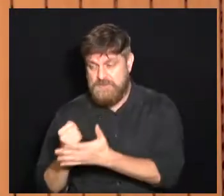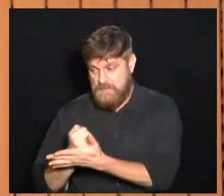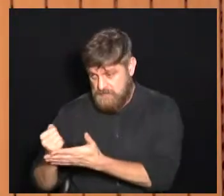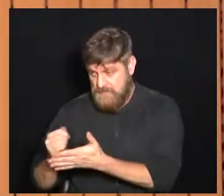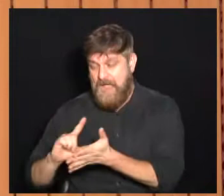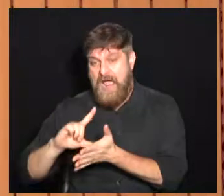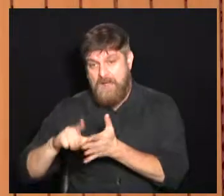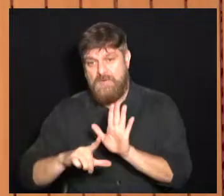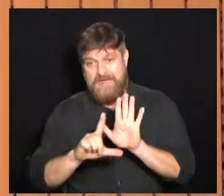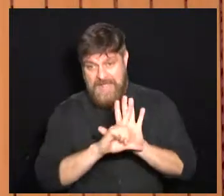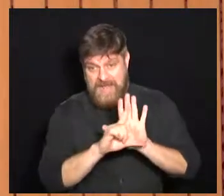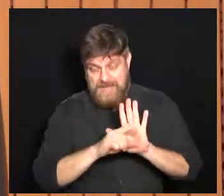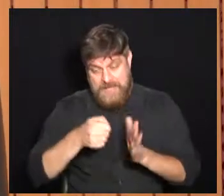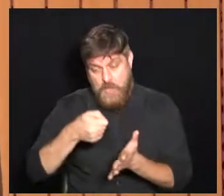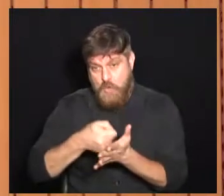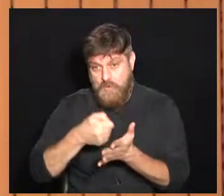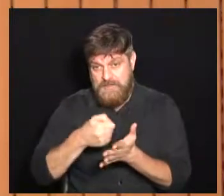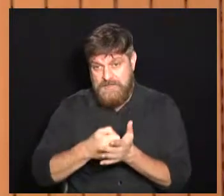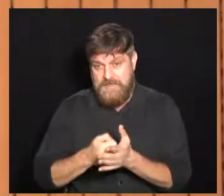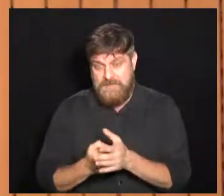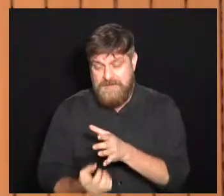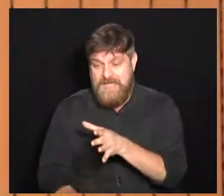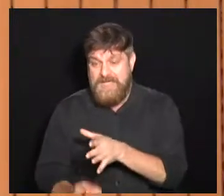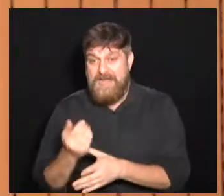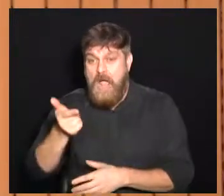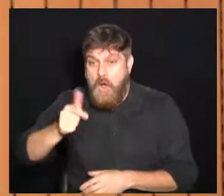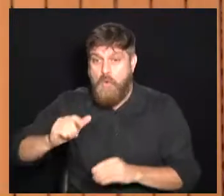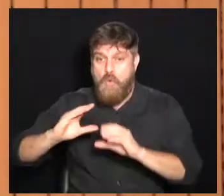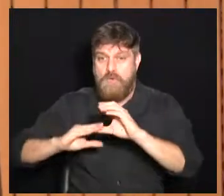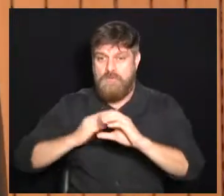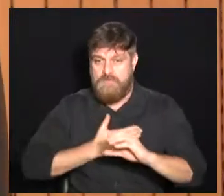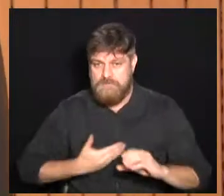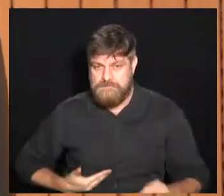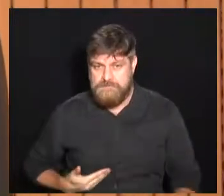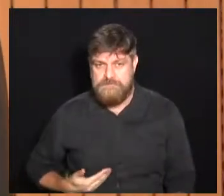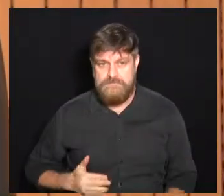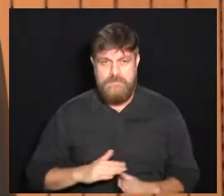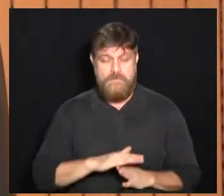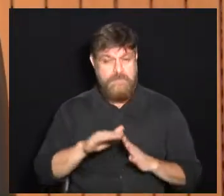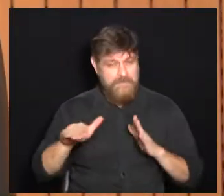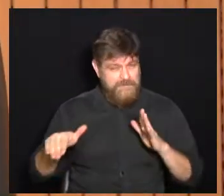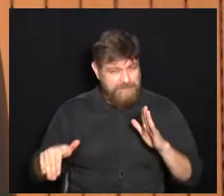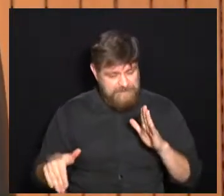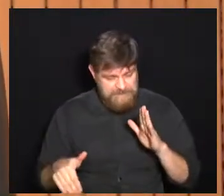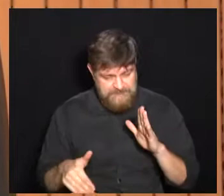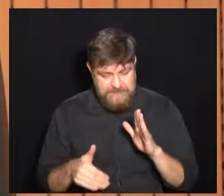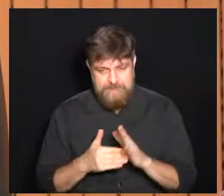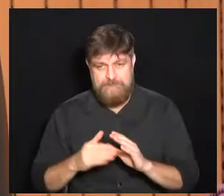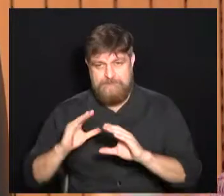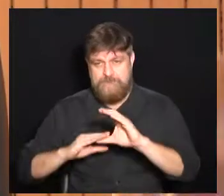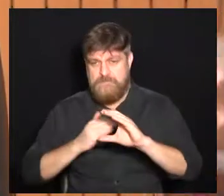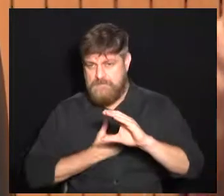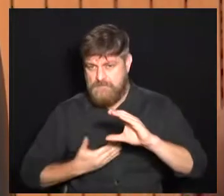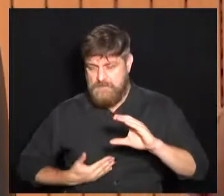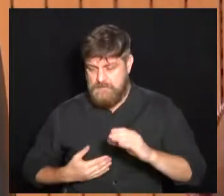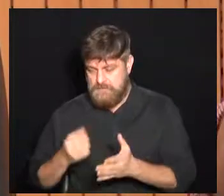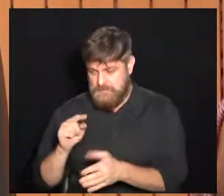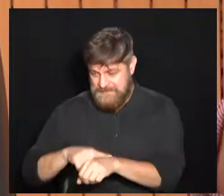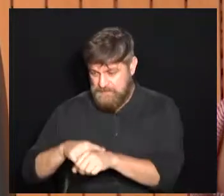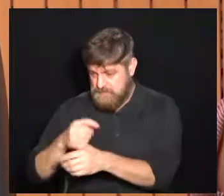a lei, certo? E isso foi feito. Em todos os concursos que foram encerrados